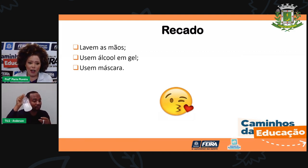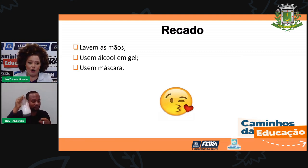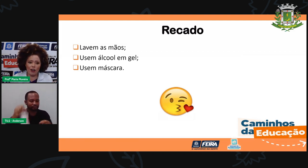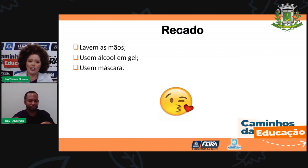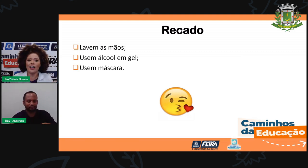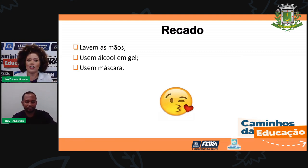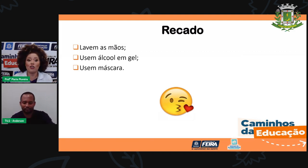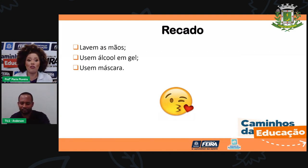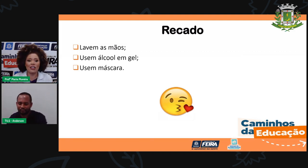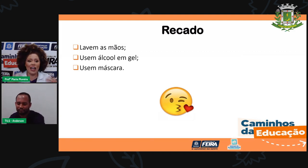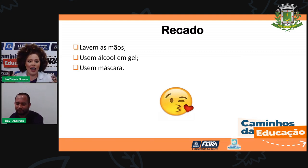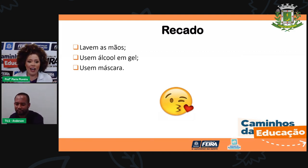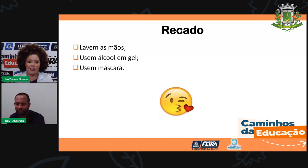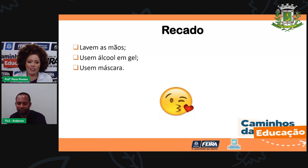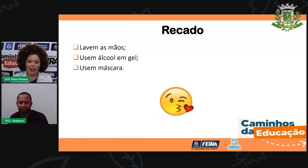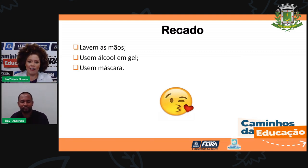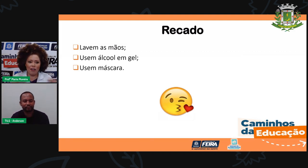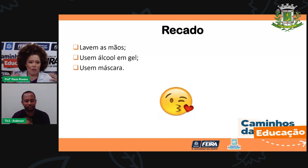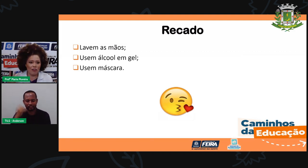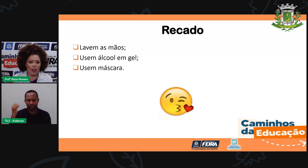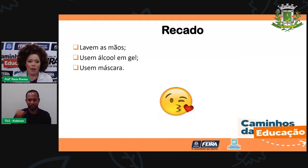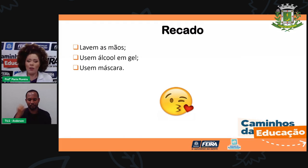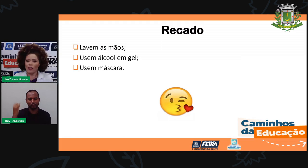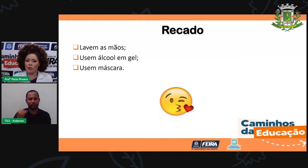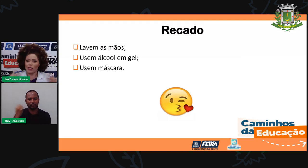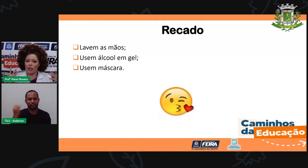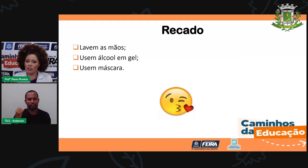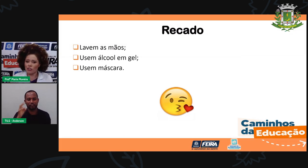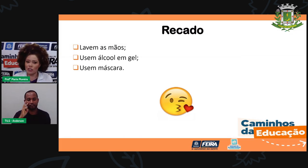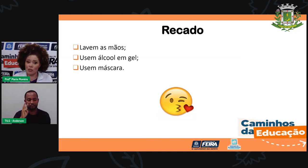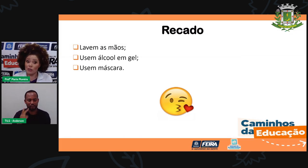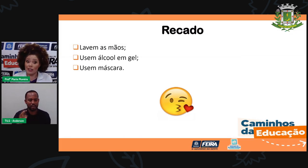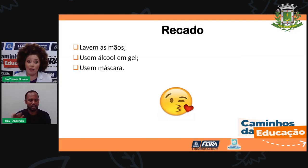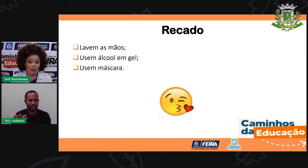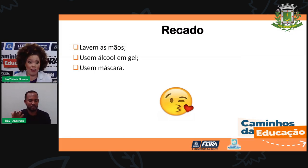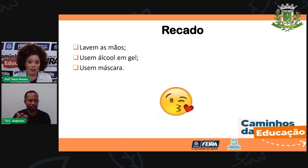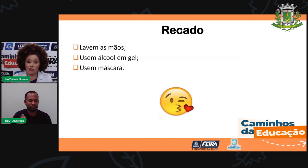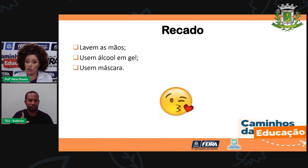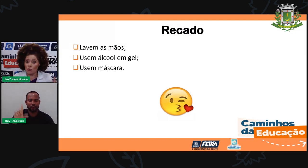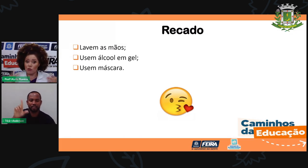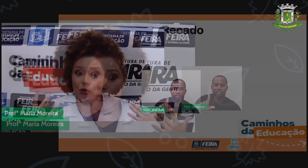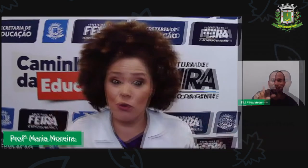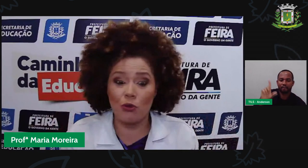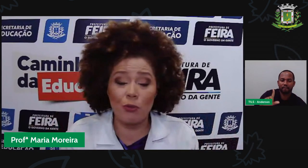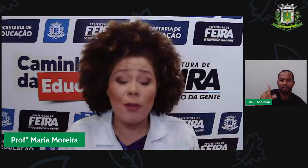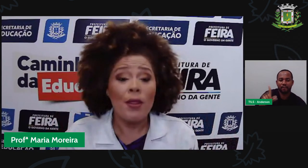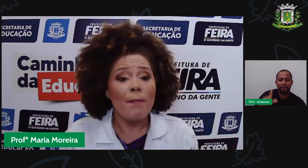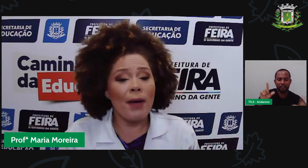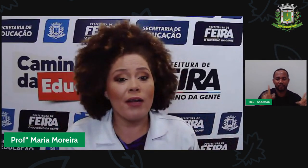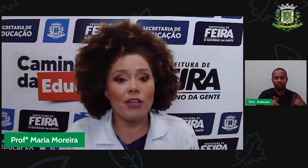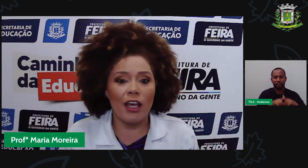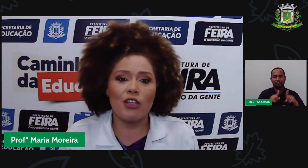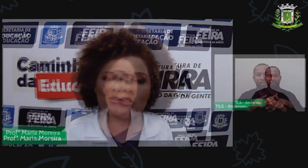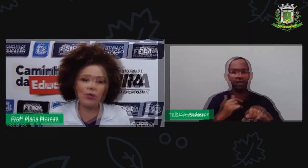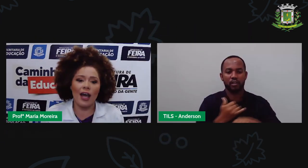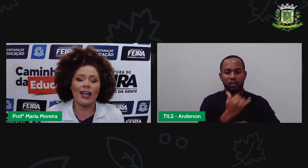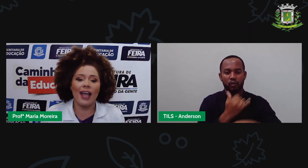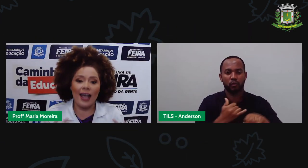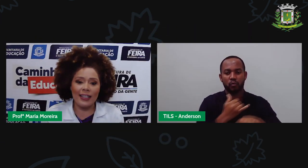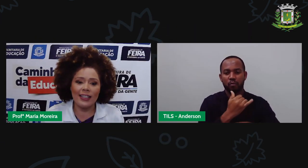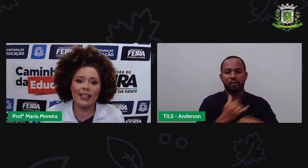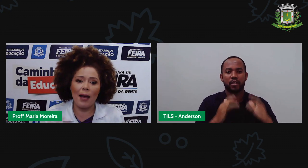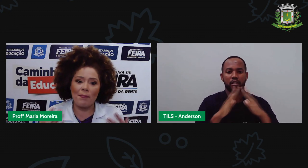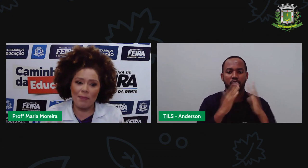aí agora, né, as novidades, né, a TV, estamos na TV, Anderson, estamos no YouTube, para o que?